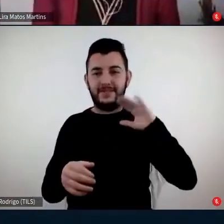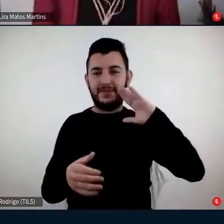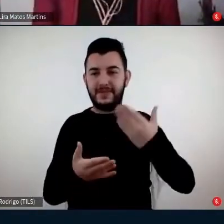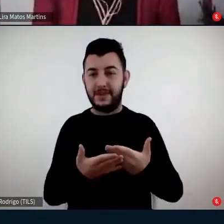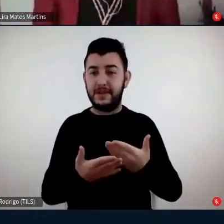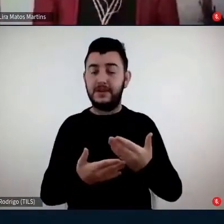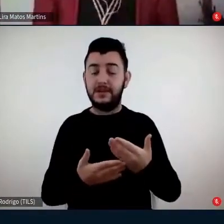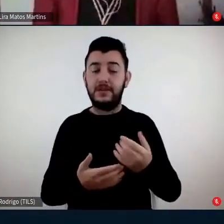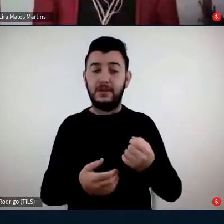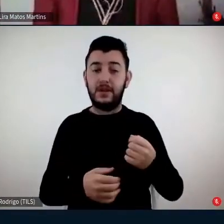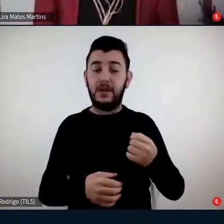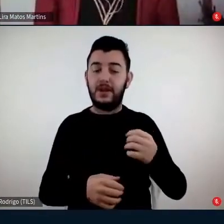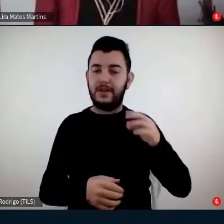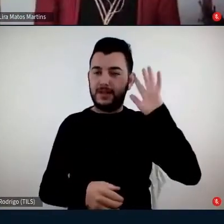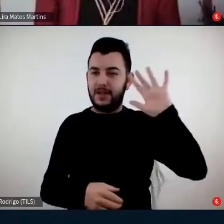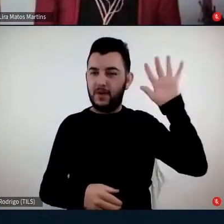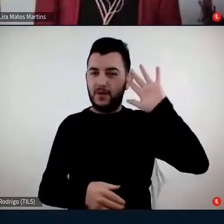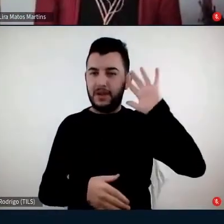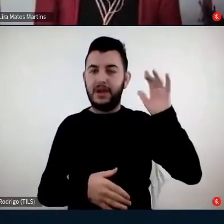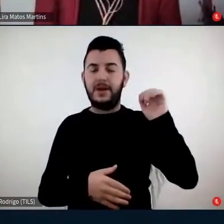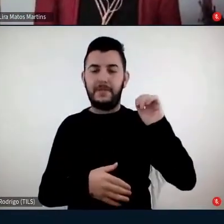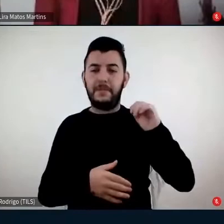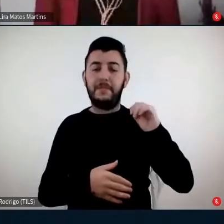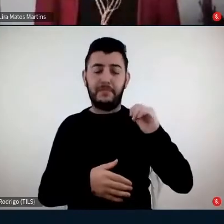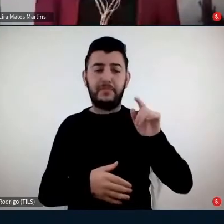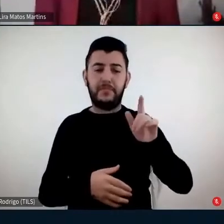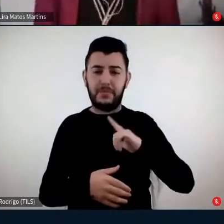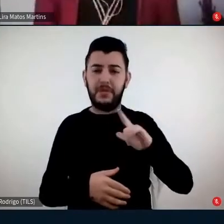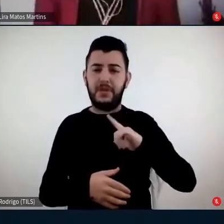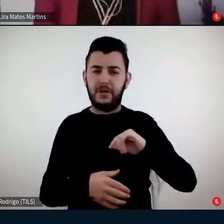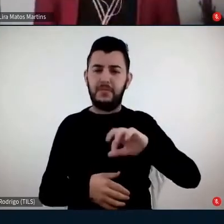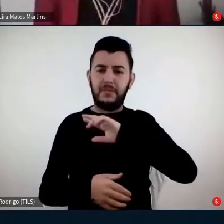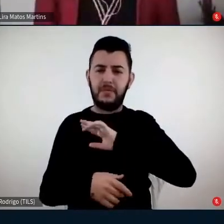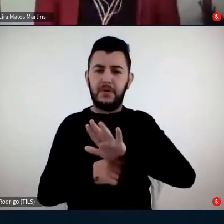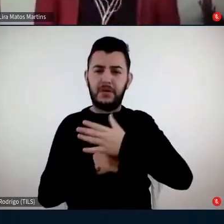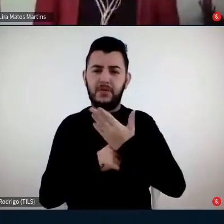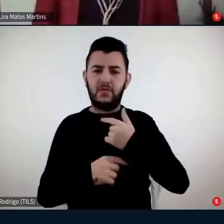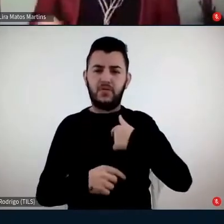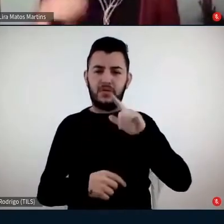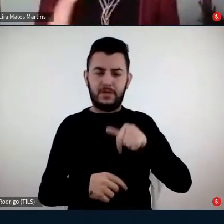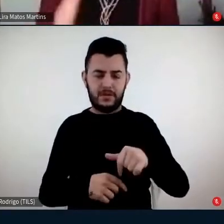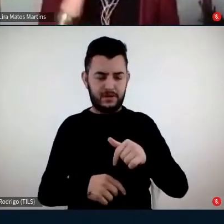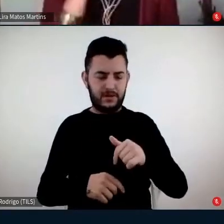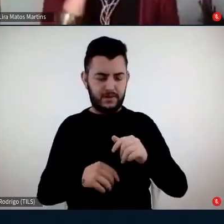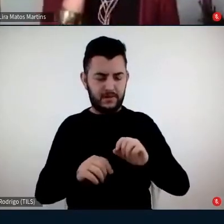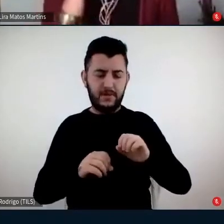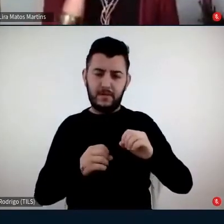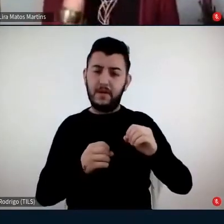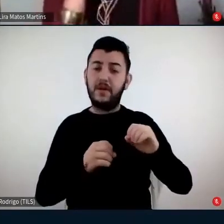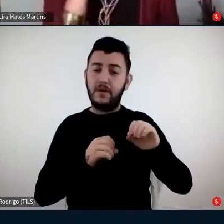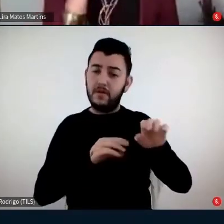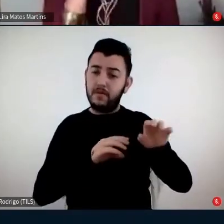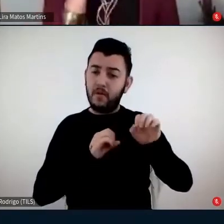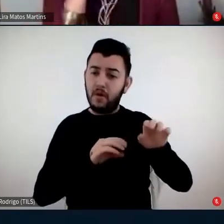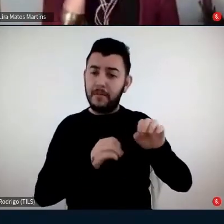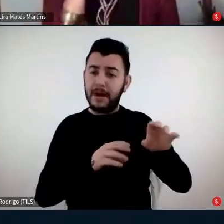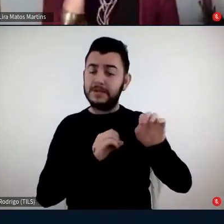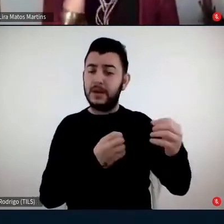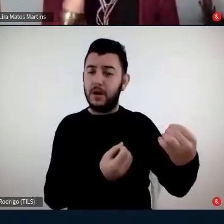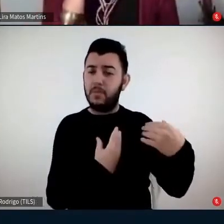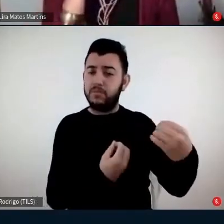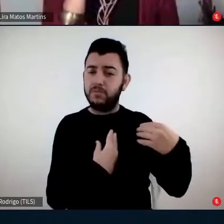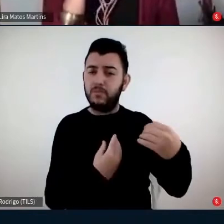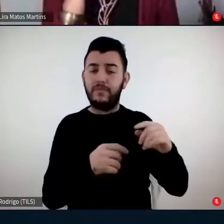importante na formação, assim como a prática, e que elas não podem estar dissociadas ou não